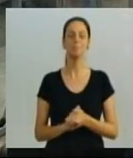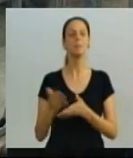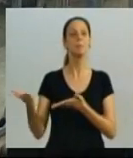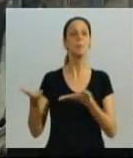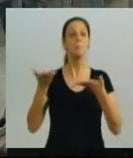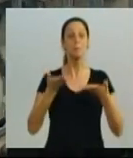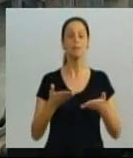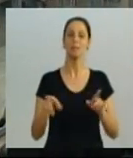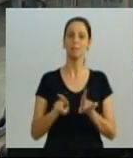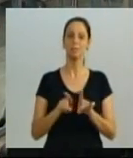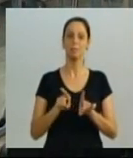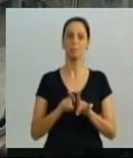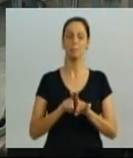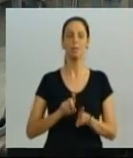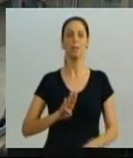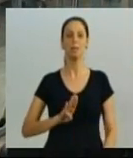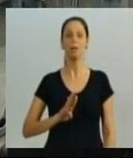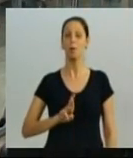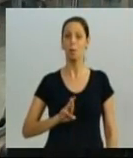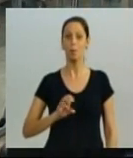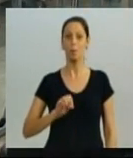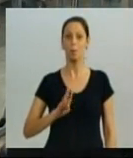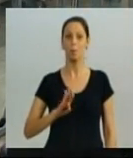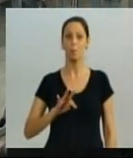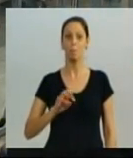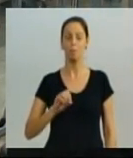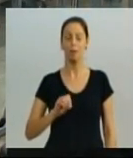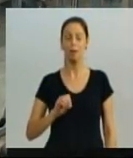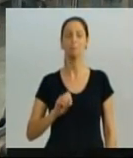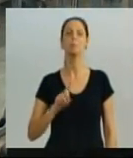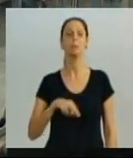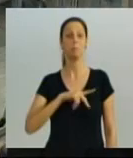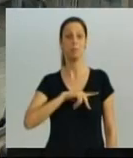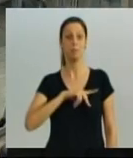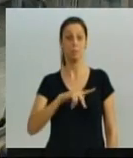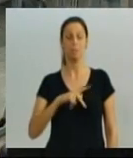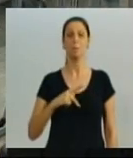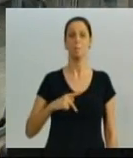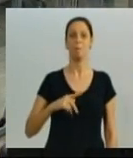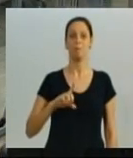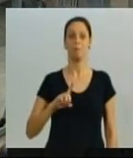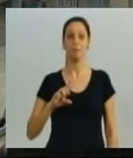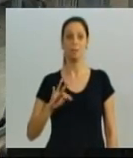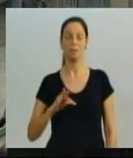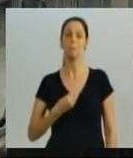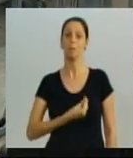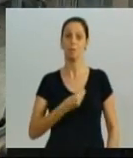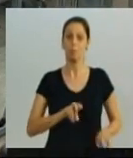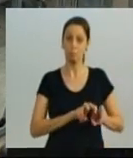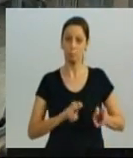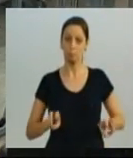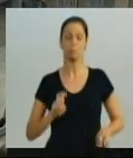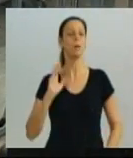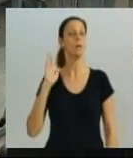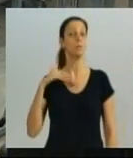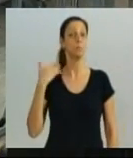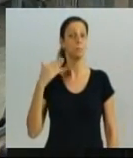convidar também o Roberto da Luz, que é presidente do PDT, para estar aqui nas cadeiras aqui, Roberto, advogado Roberto da